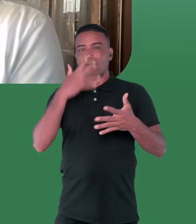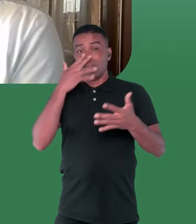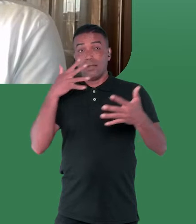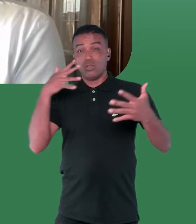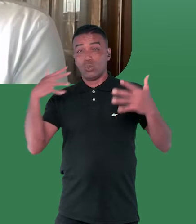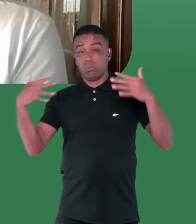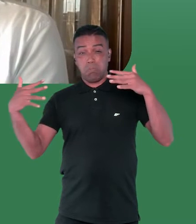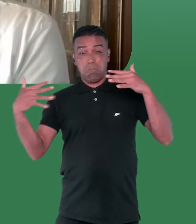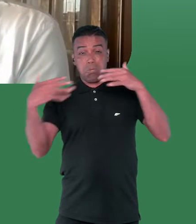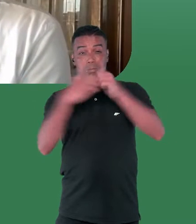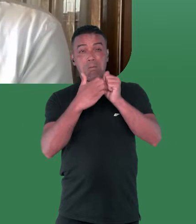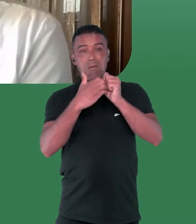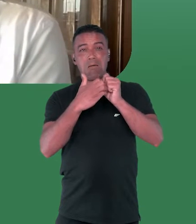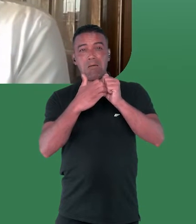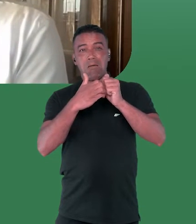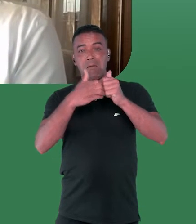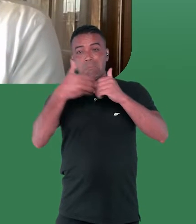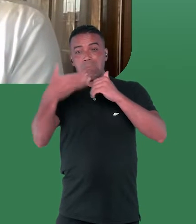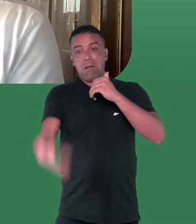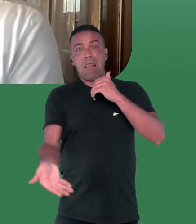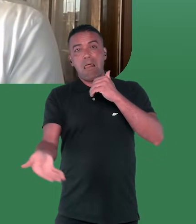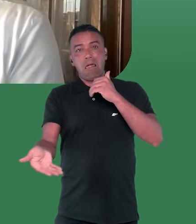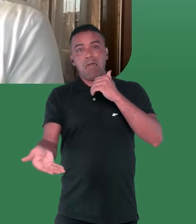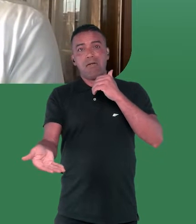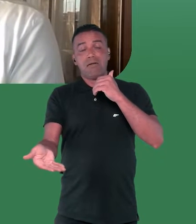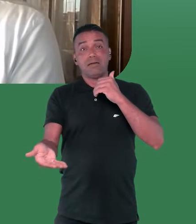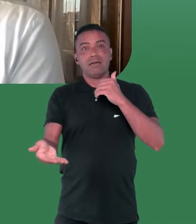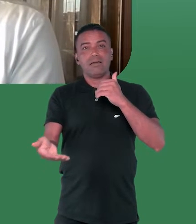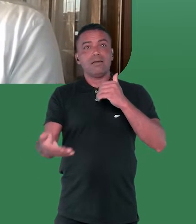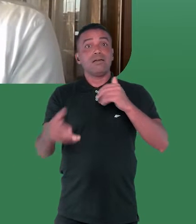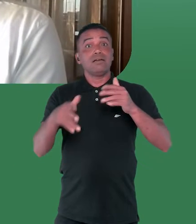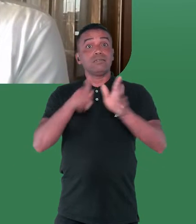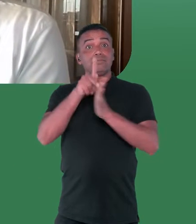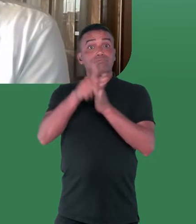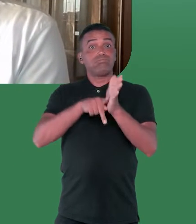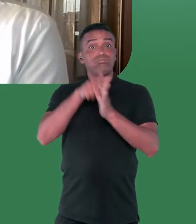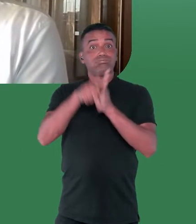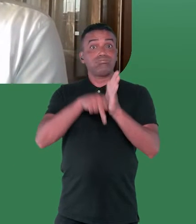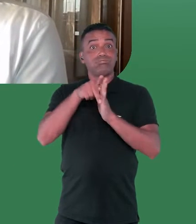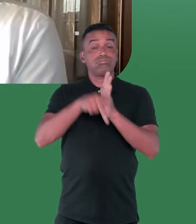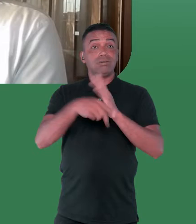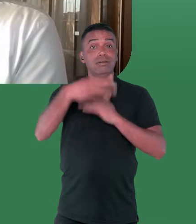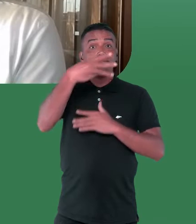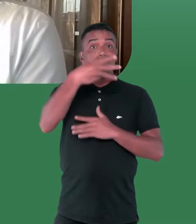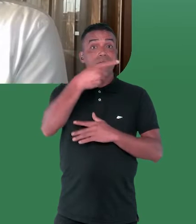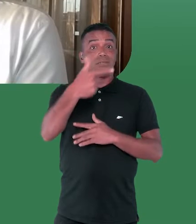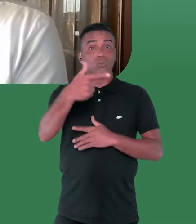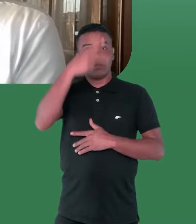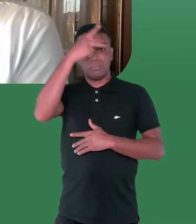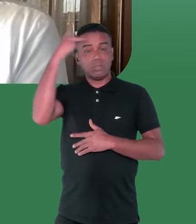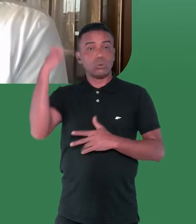o caminhão e caiu, assim, lá debaixo da rodovia, em cima da linha férrea. Foram 32 mortos.